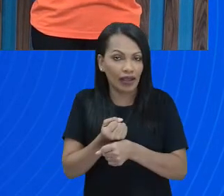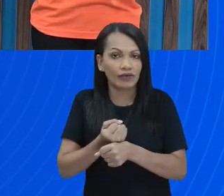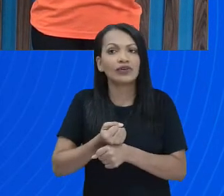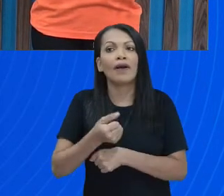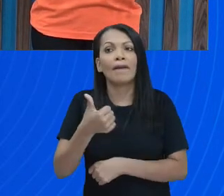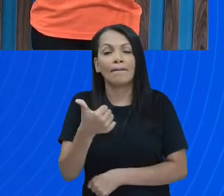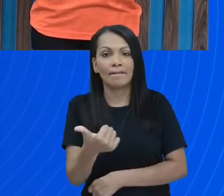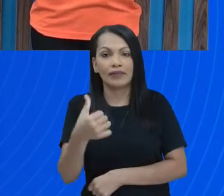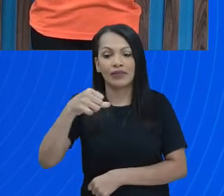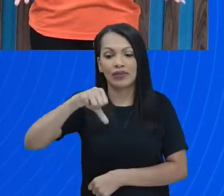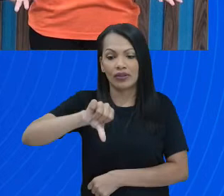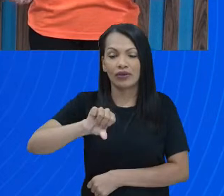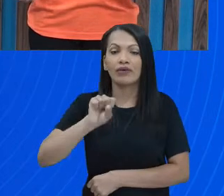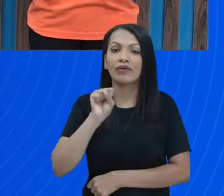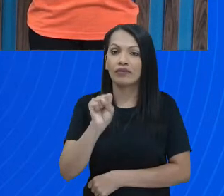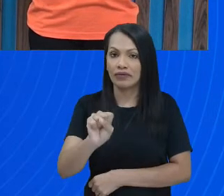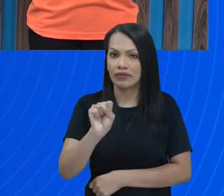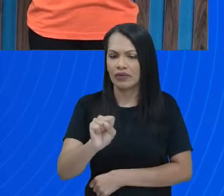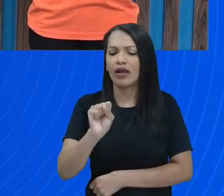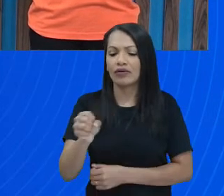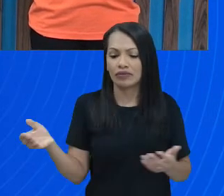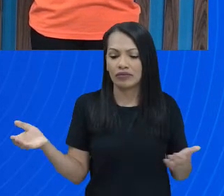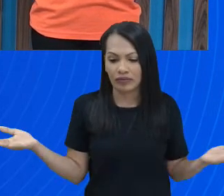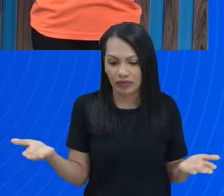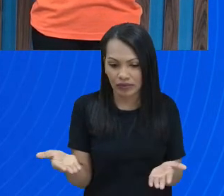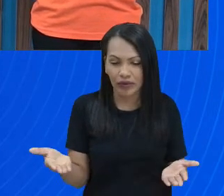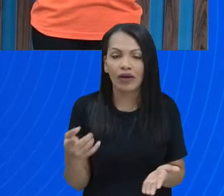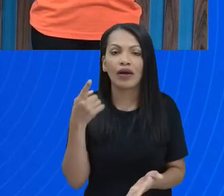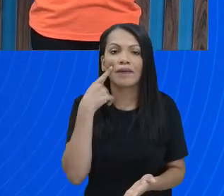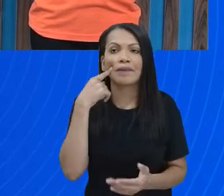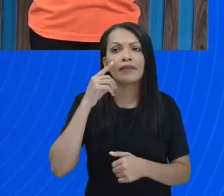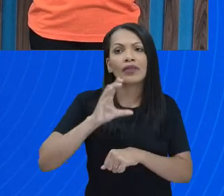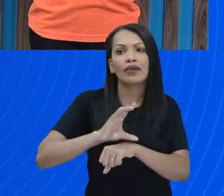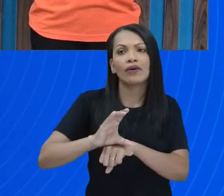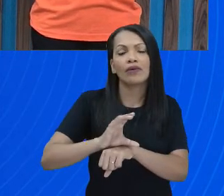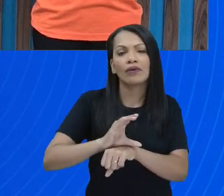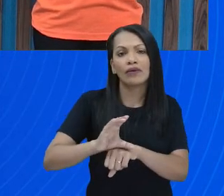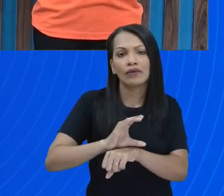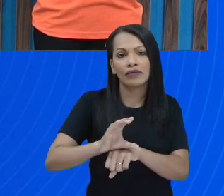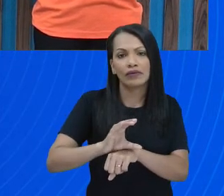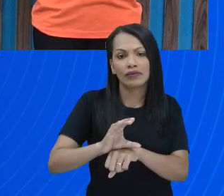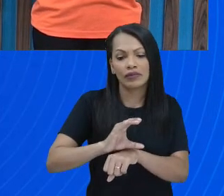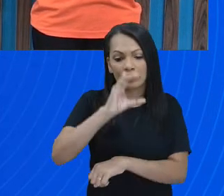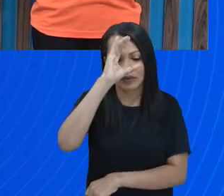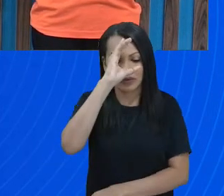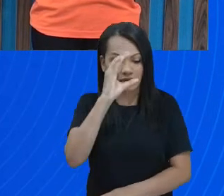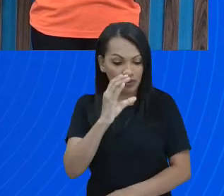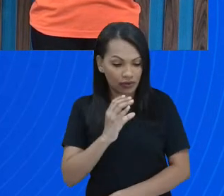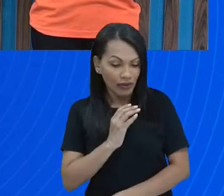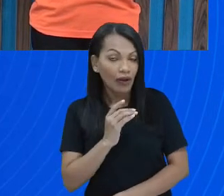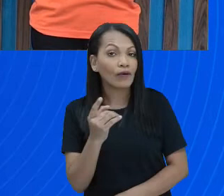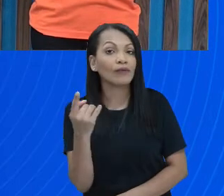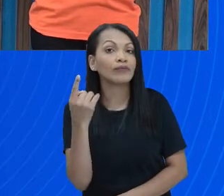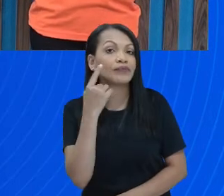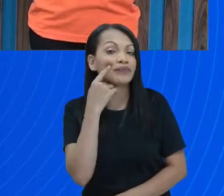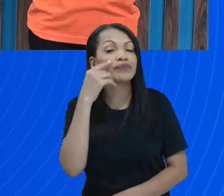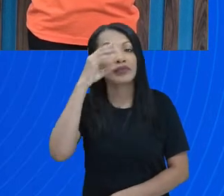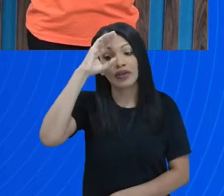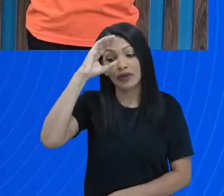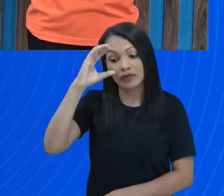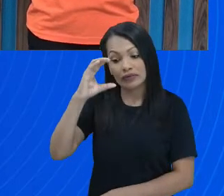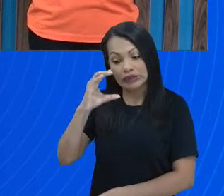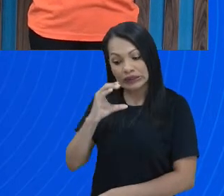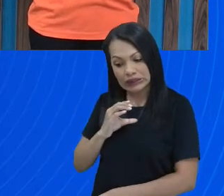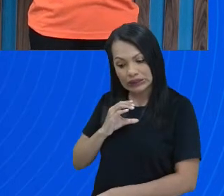e é bem recente, inclusive, ela é chamada de Constituição Cidadã. Olha aí o cidadã,